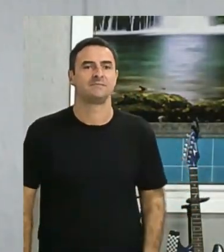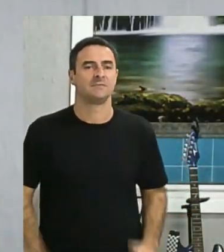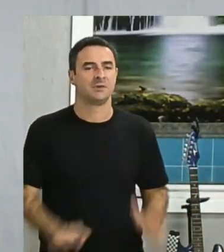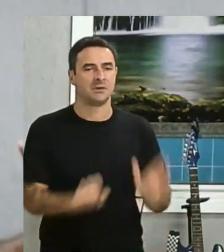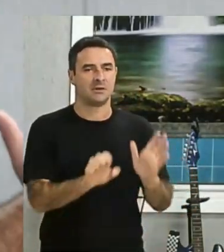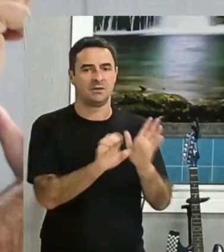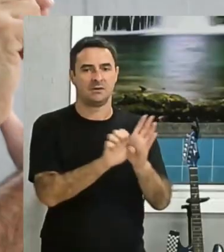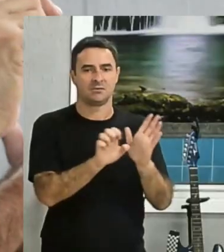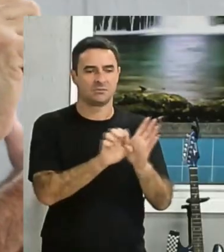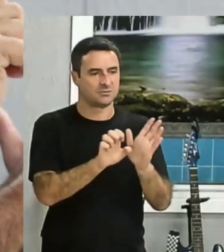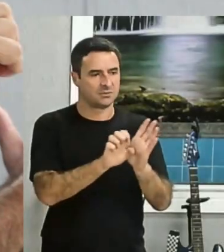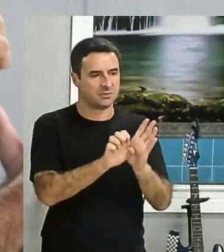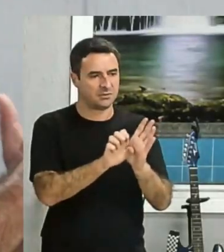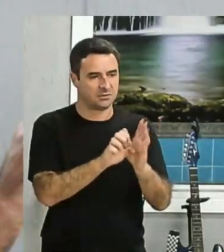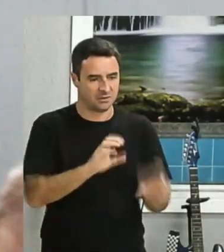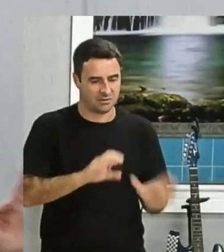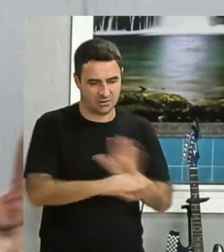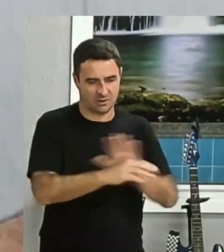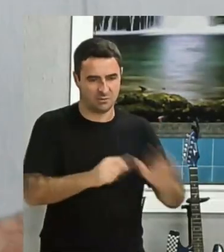19, se não me engano,